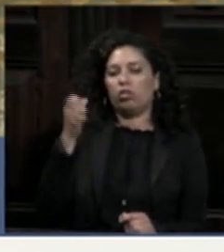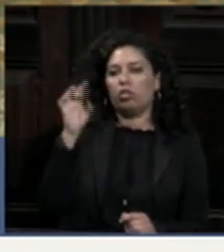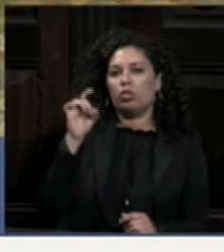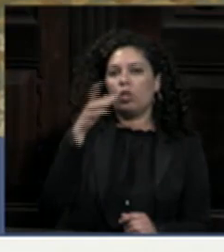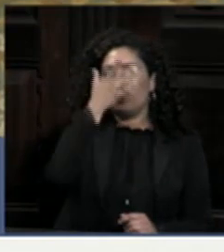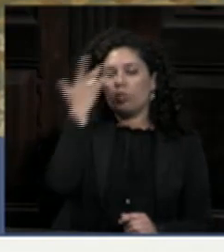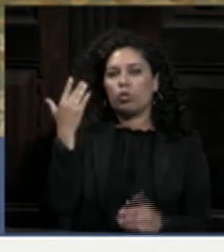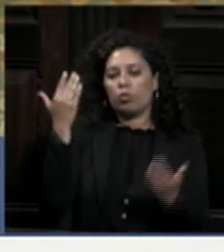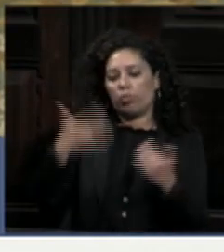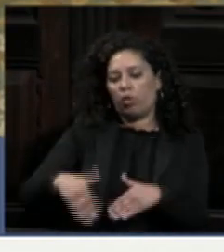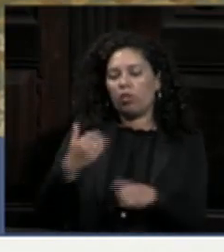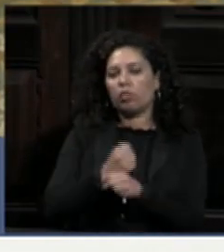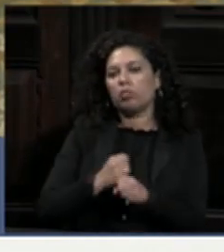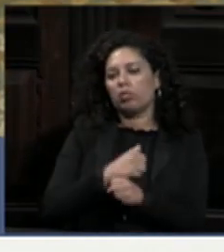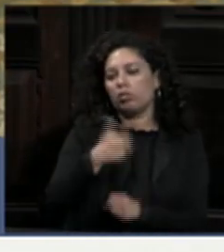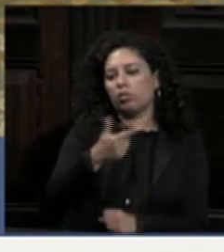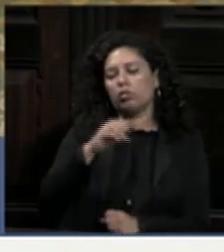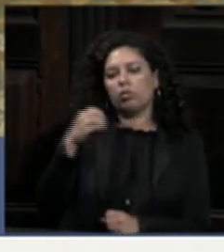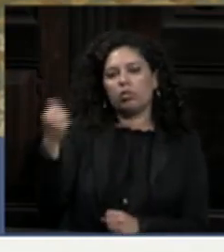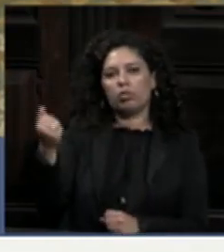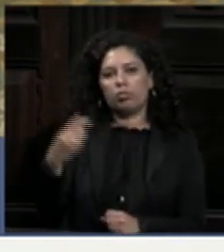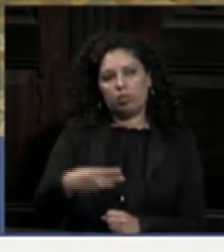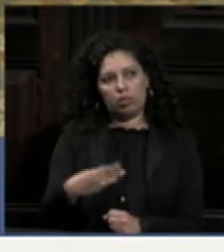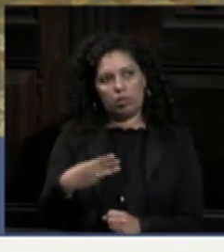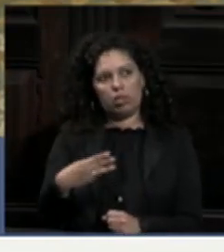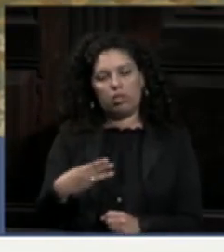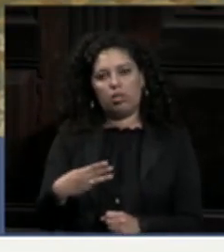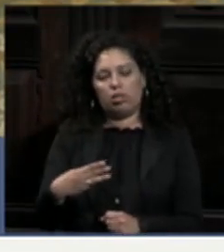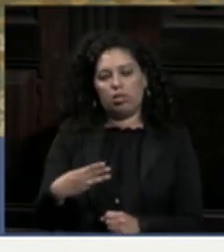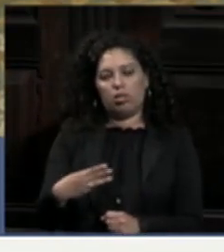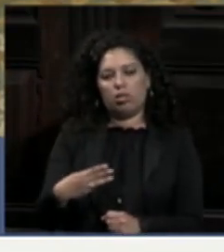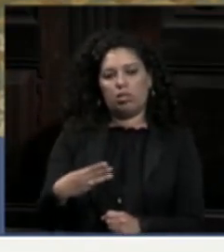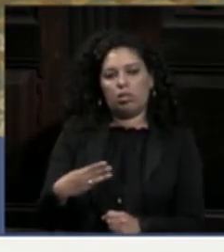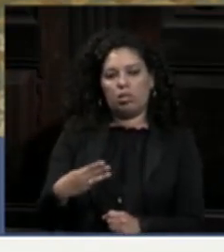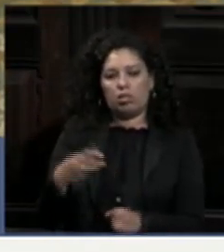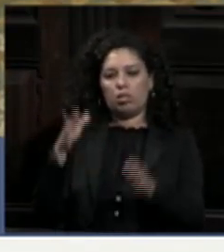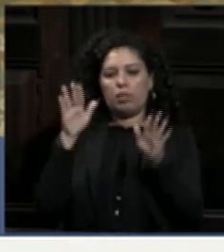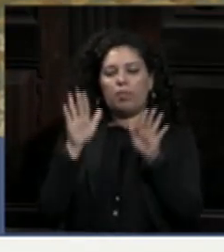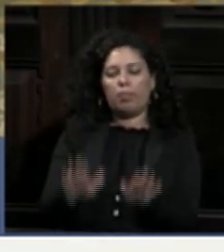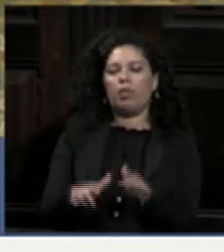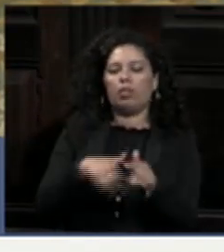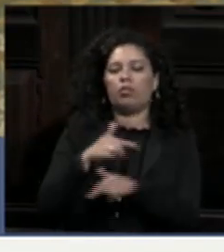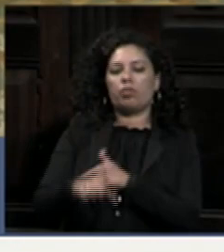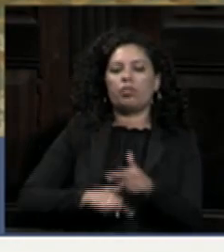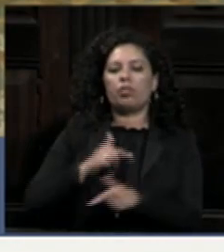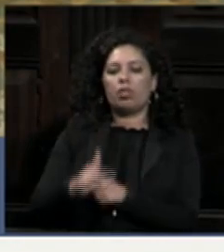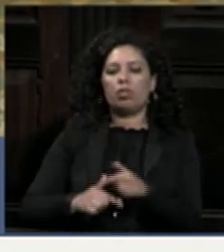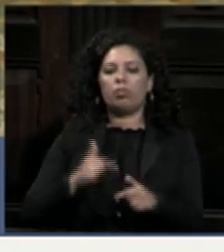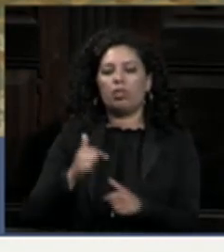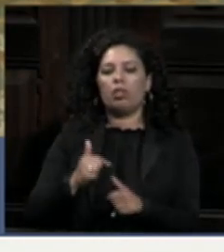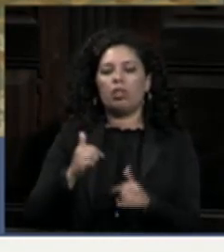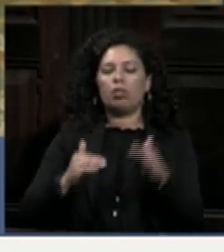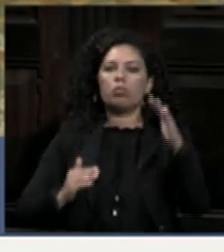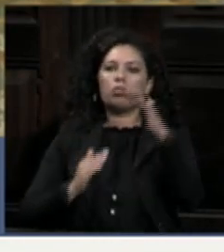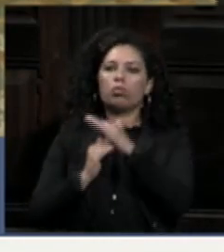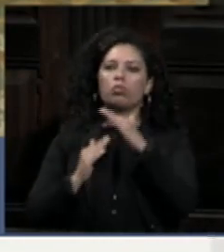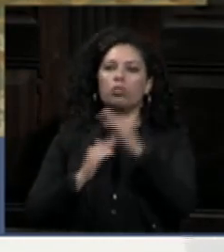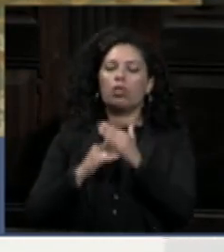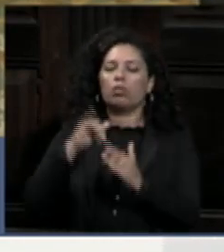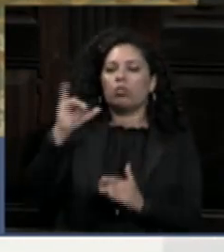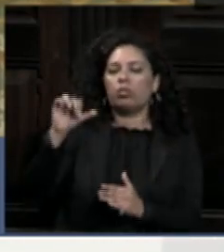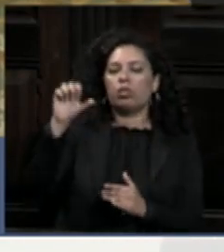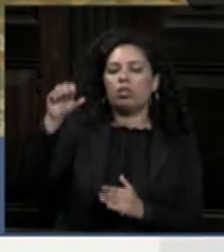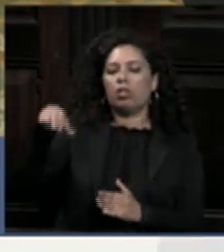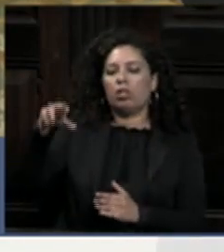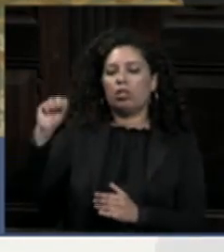de 2013 e que só serão só se aposentaram no teto do inss